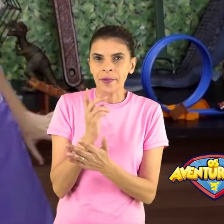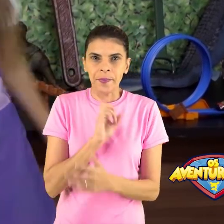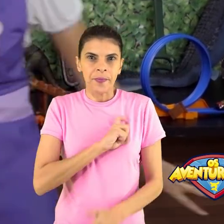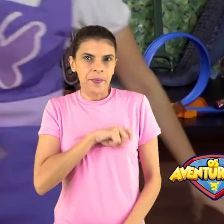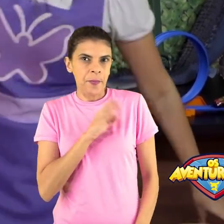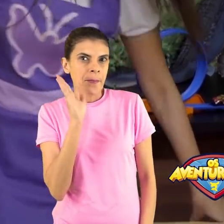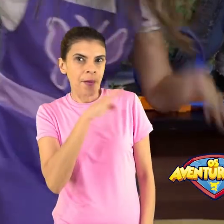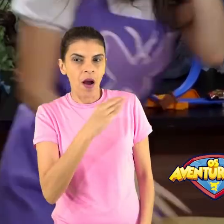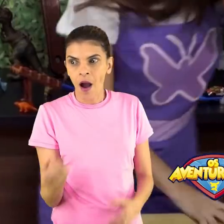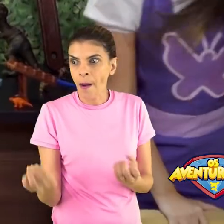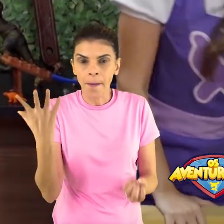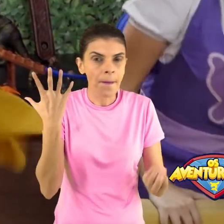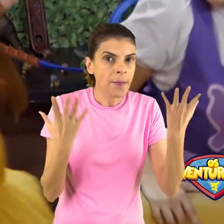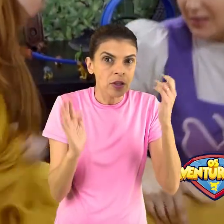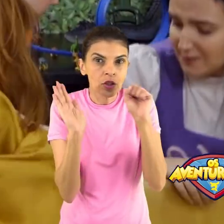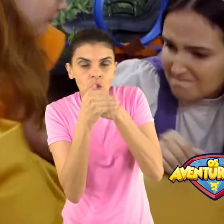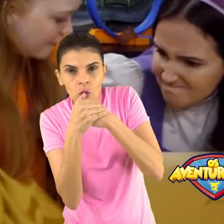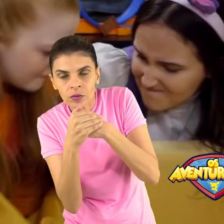esconde.